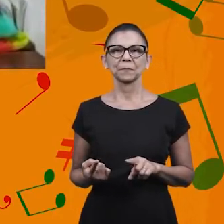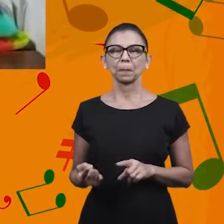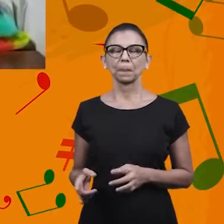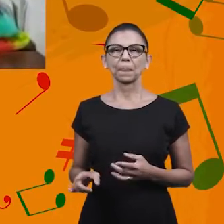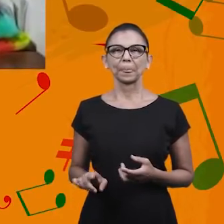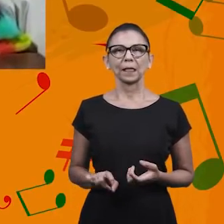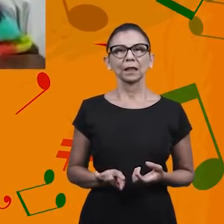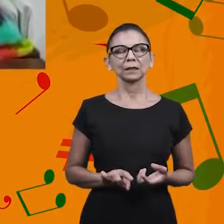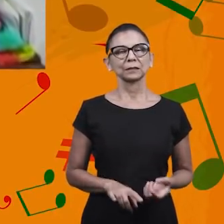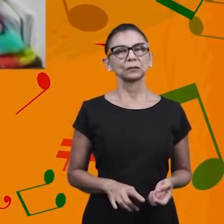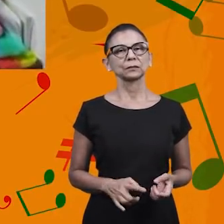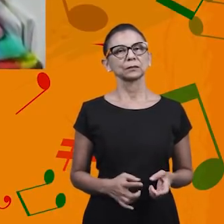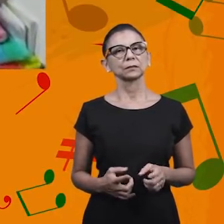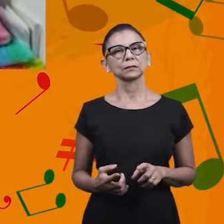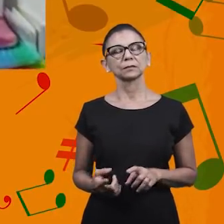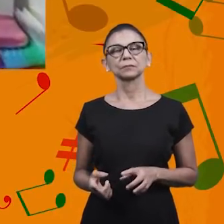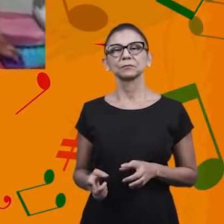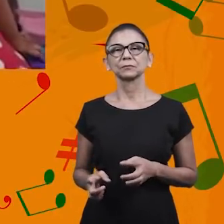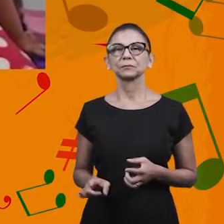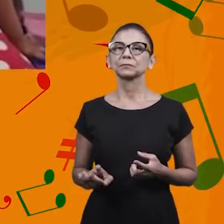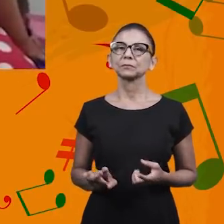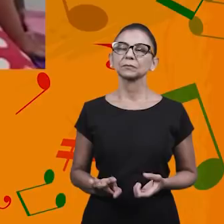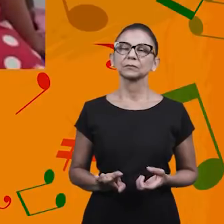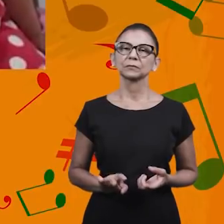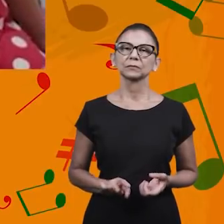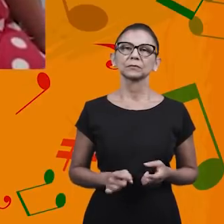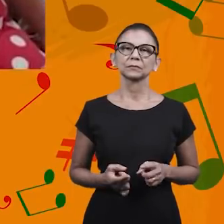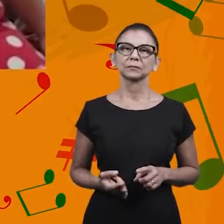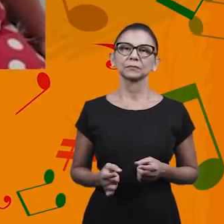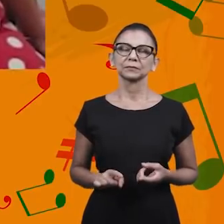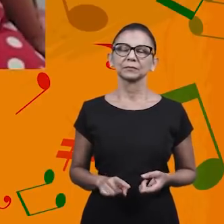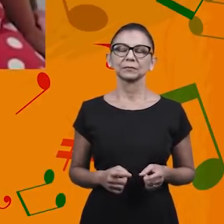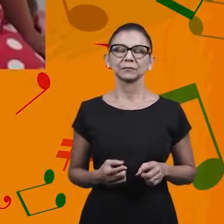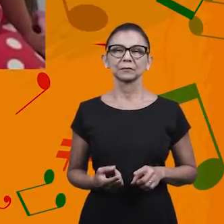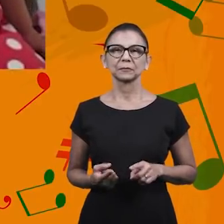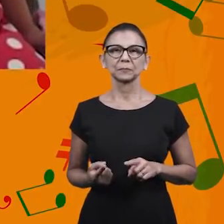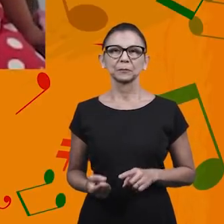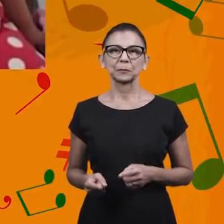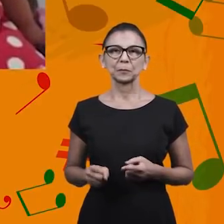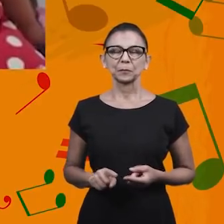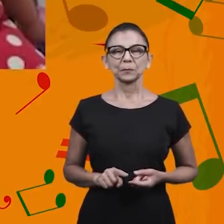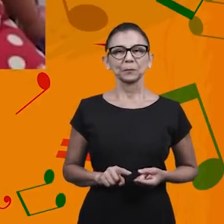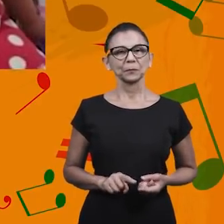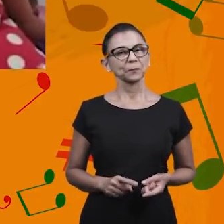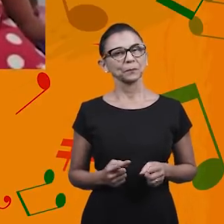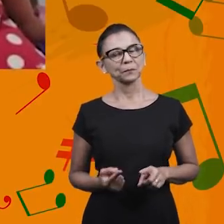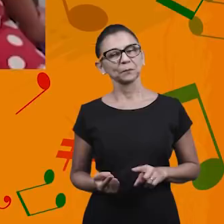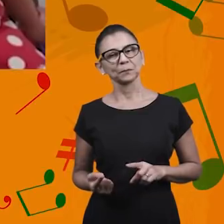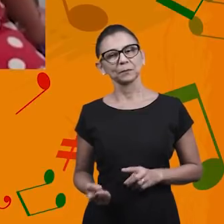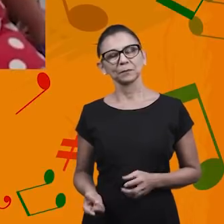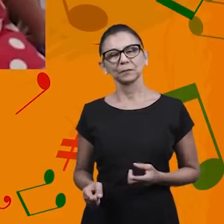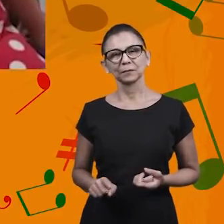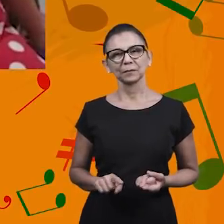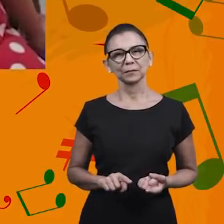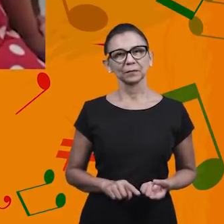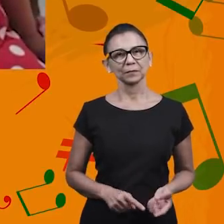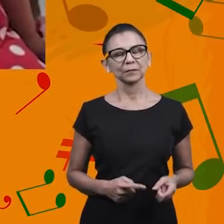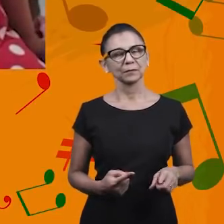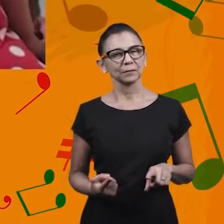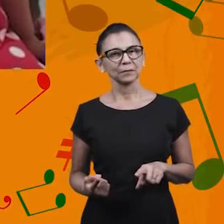Perfeito Louvor e desenvolveram na igreja uma bandinha. Elas estão maravilhadas